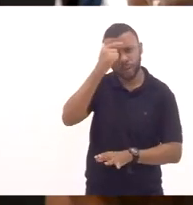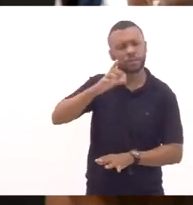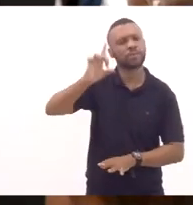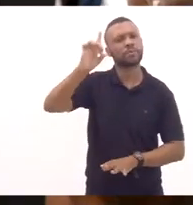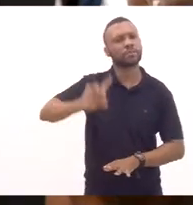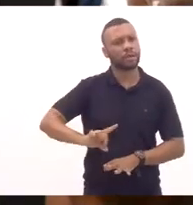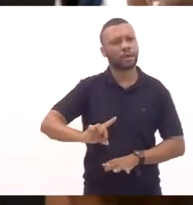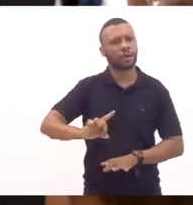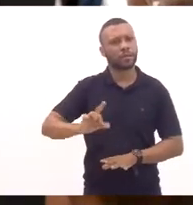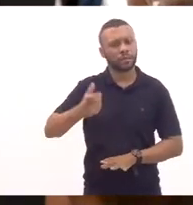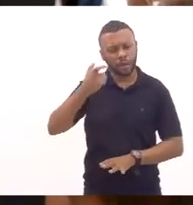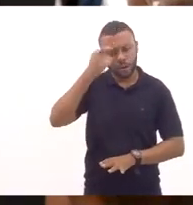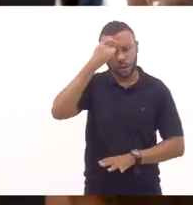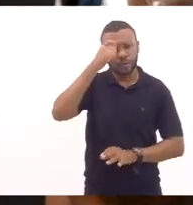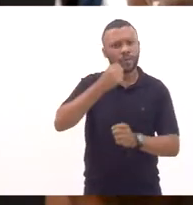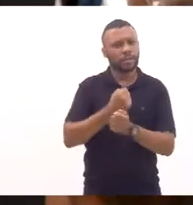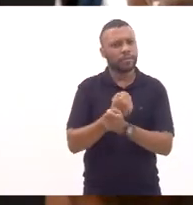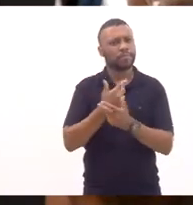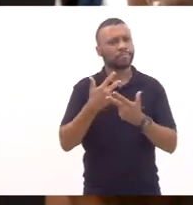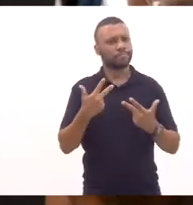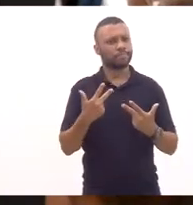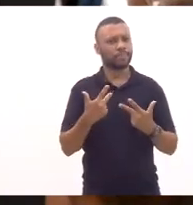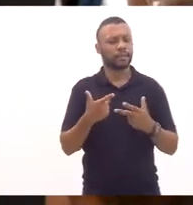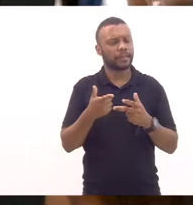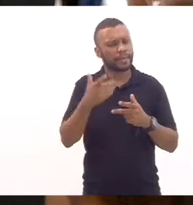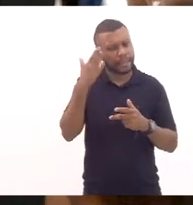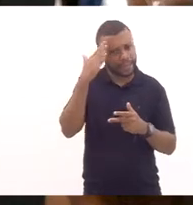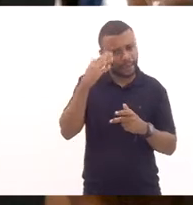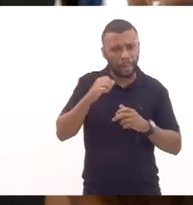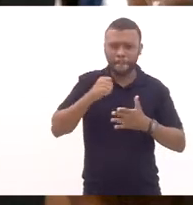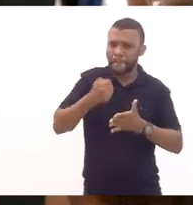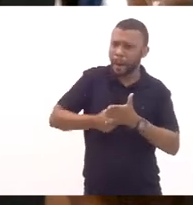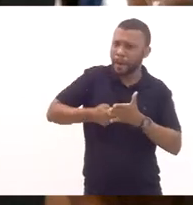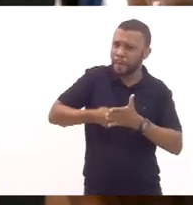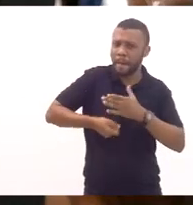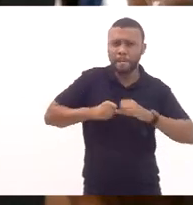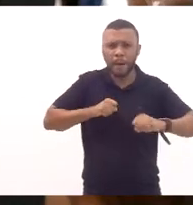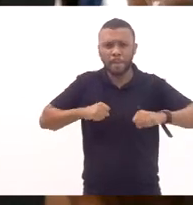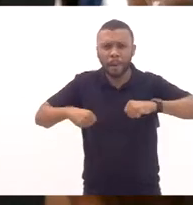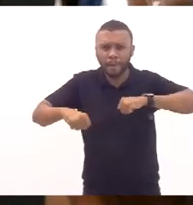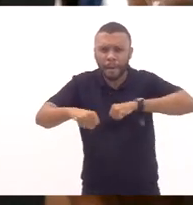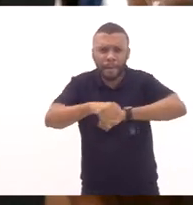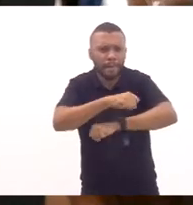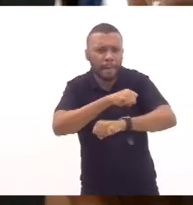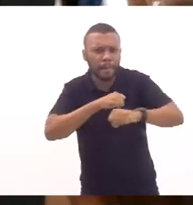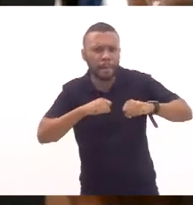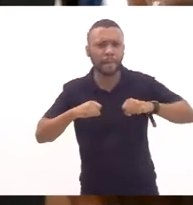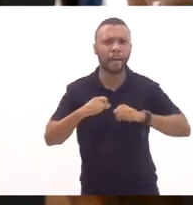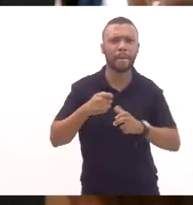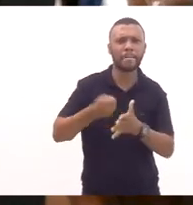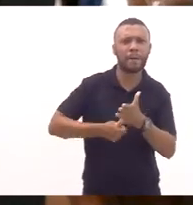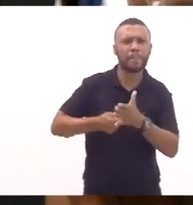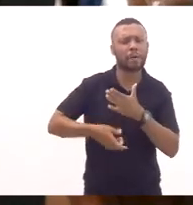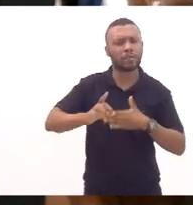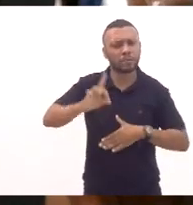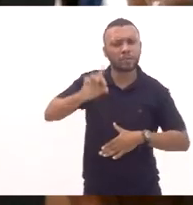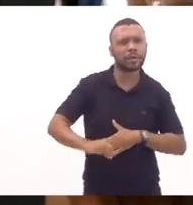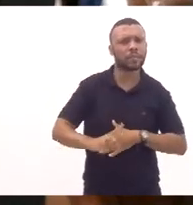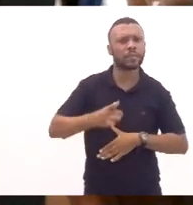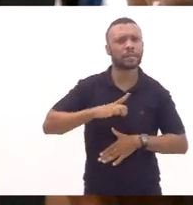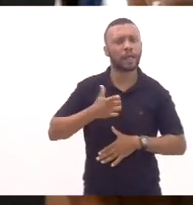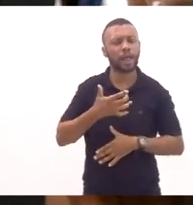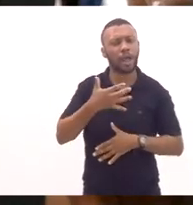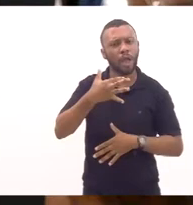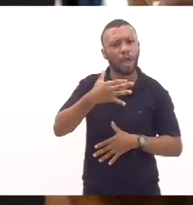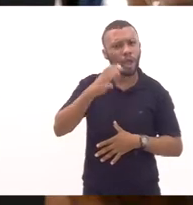com consciência racial, e que possam saber brigar pelos seus direitos, lutar pelos seus direitos e terem condições